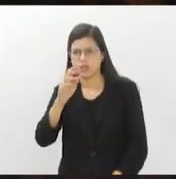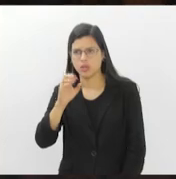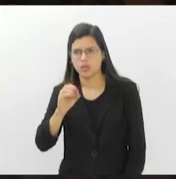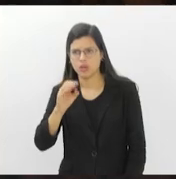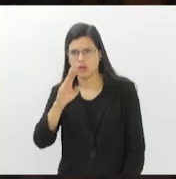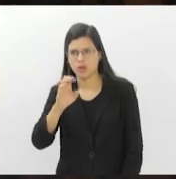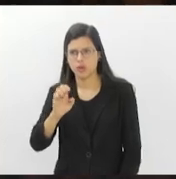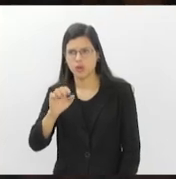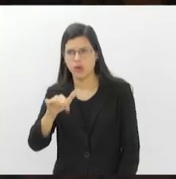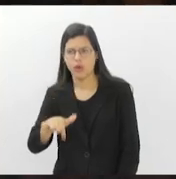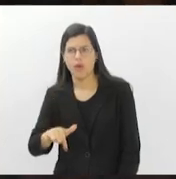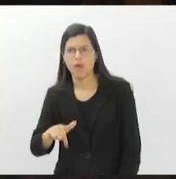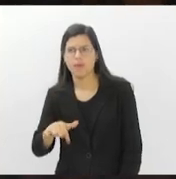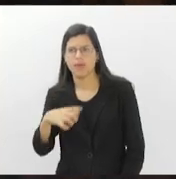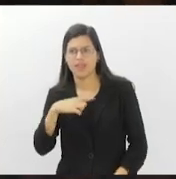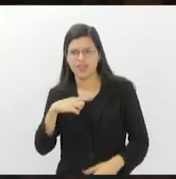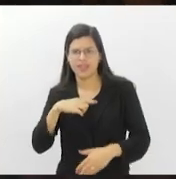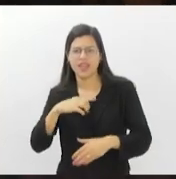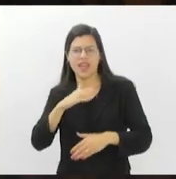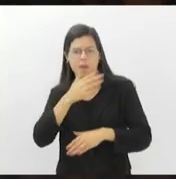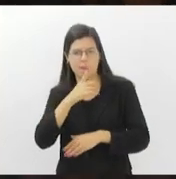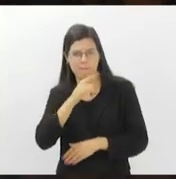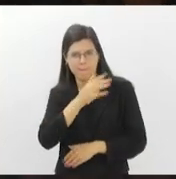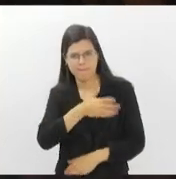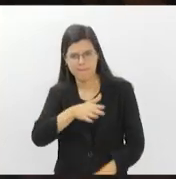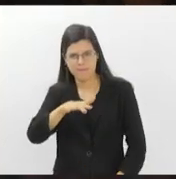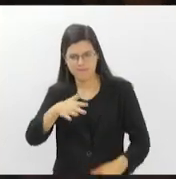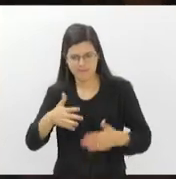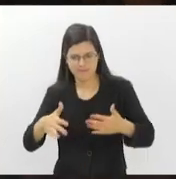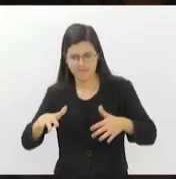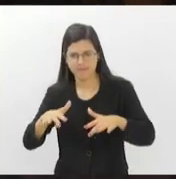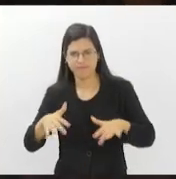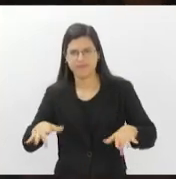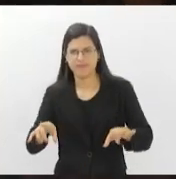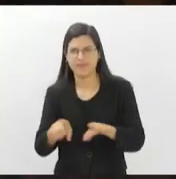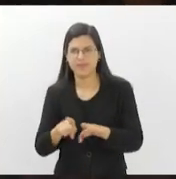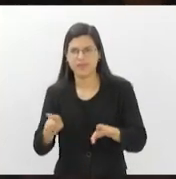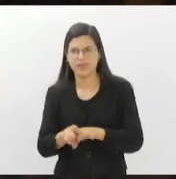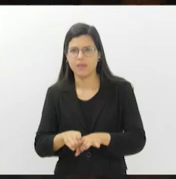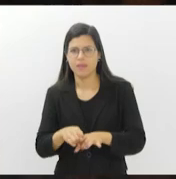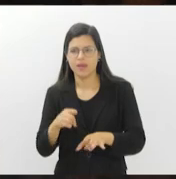portos, banhada pelo mar também, com uma linda história